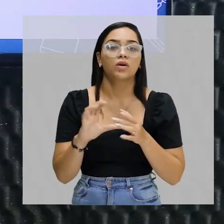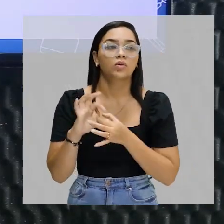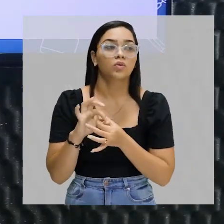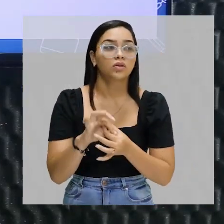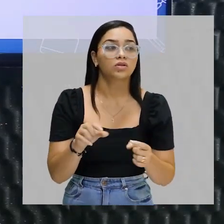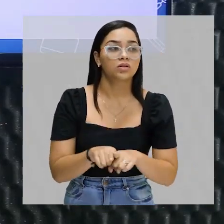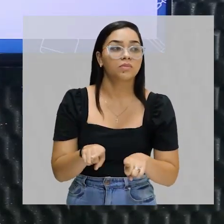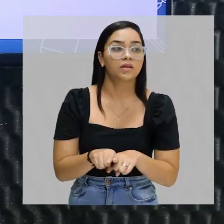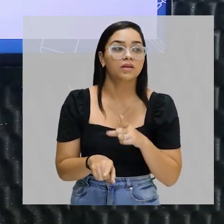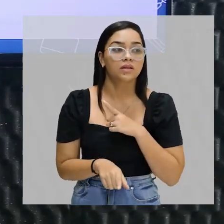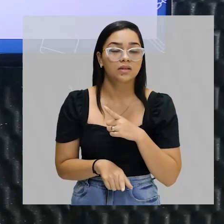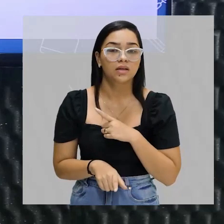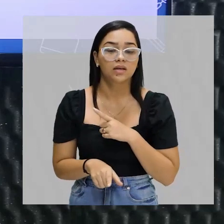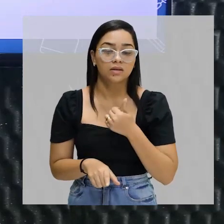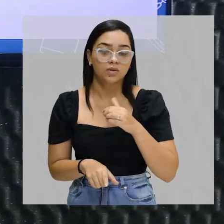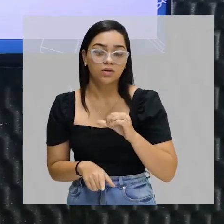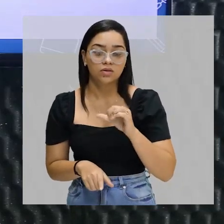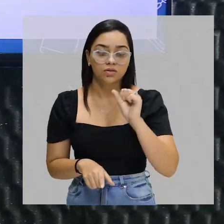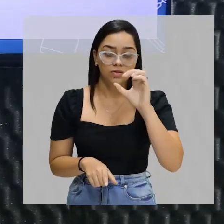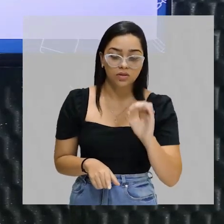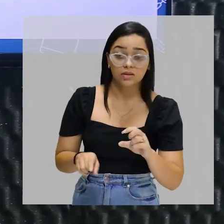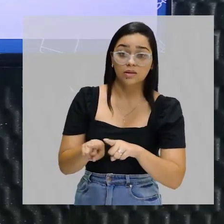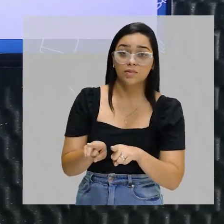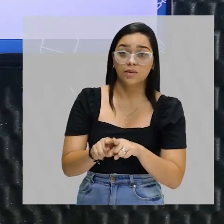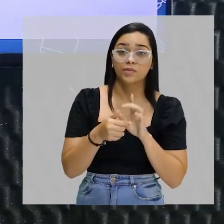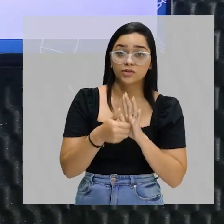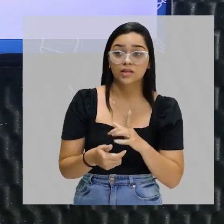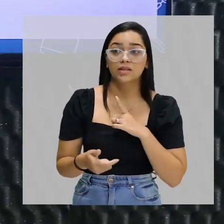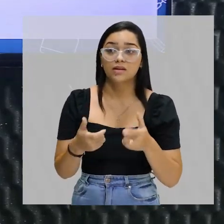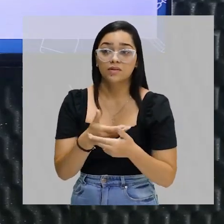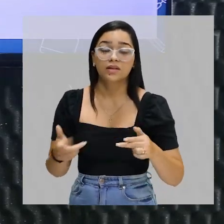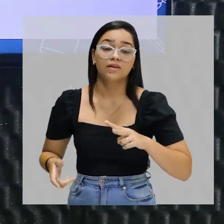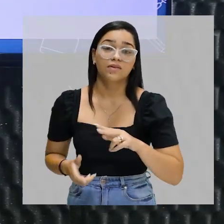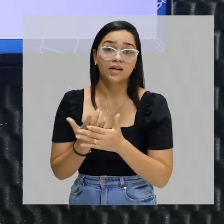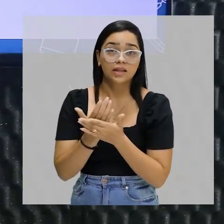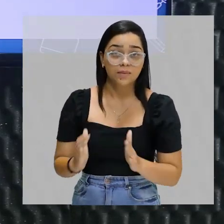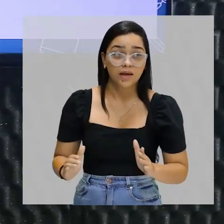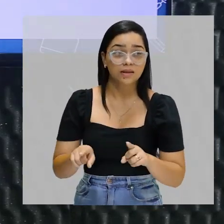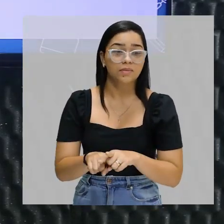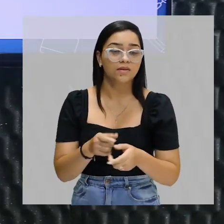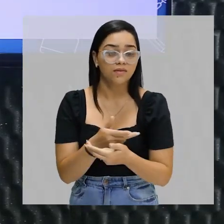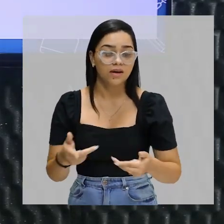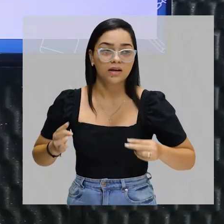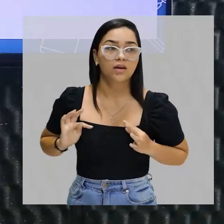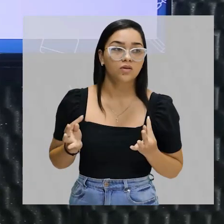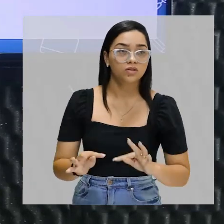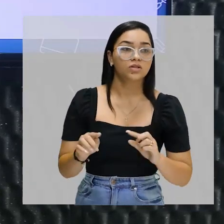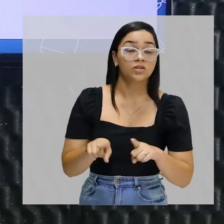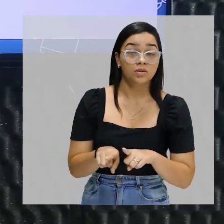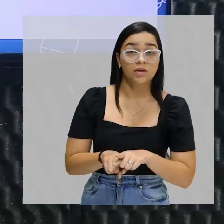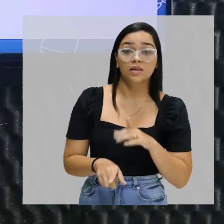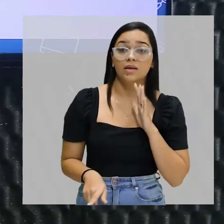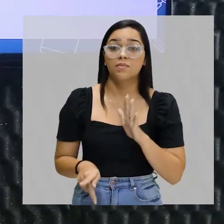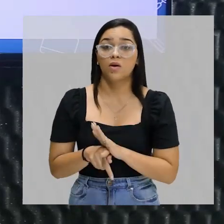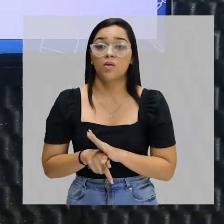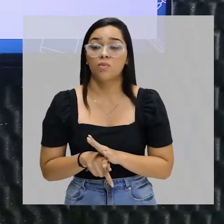principalmente a partir da década de 80 né quando a Guerra Fria já começa a demonstrar ali sinais de que vai acabar muitas dessas tecnologias são jogadas